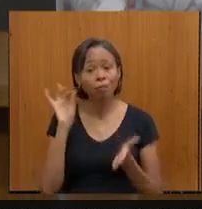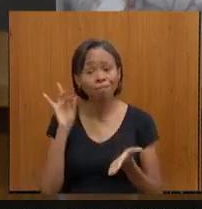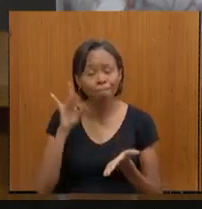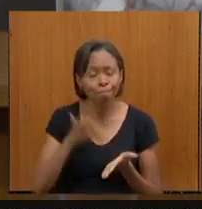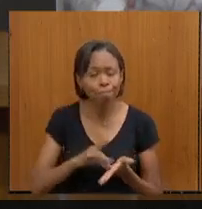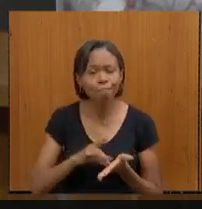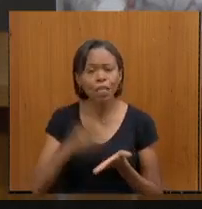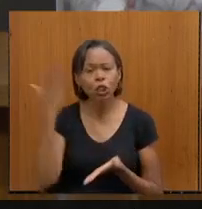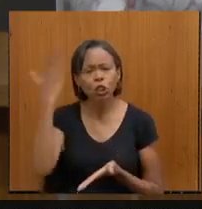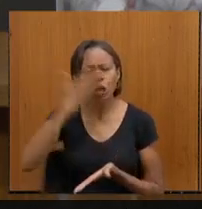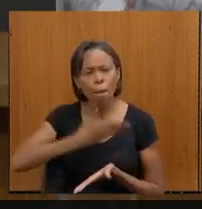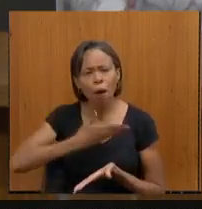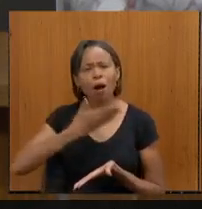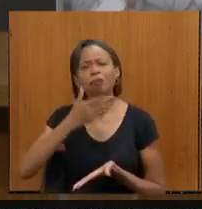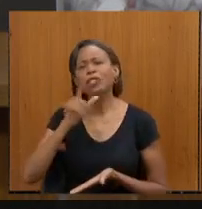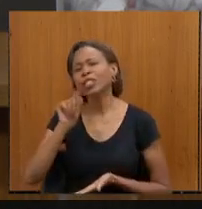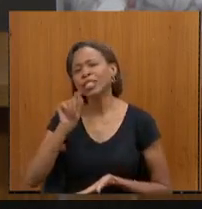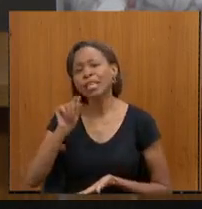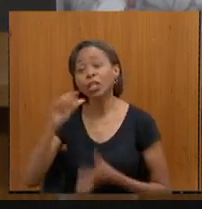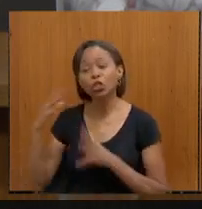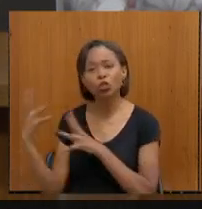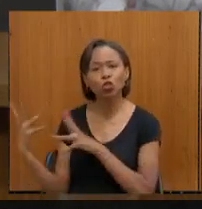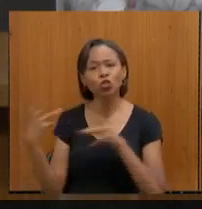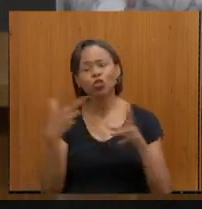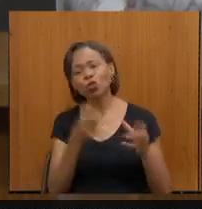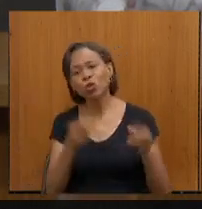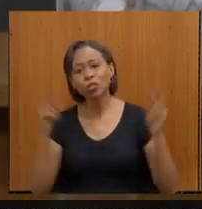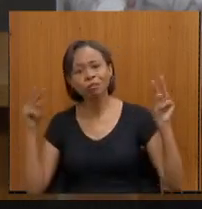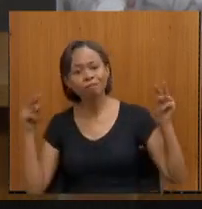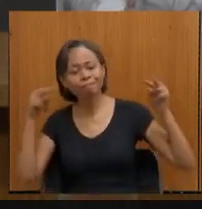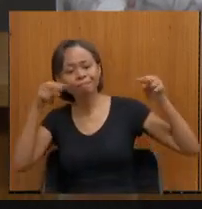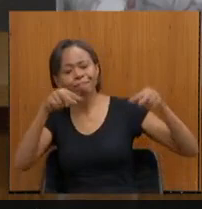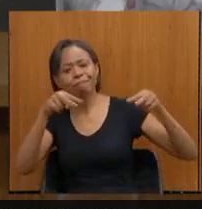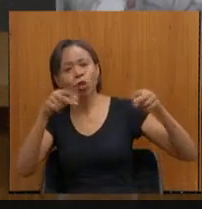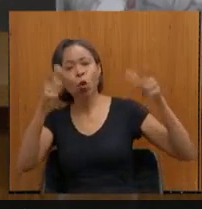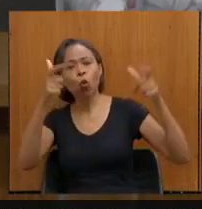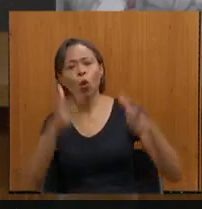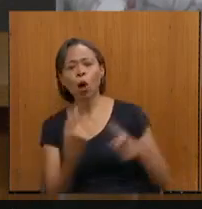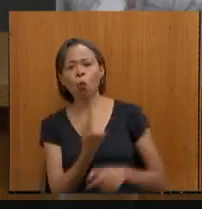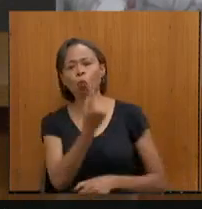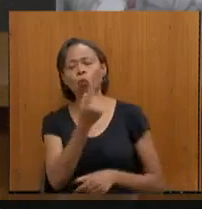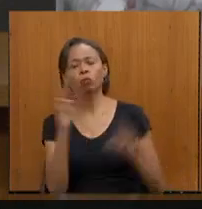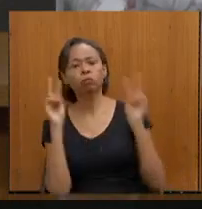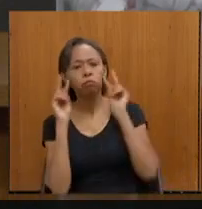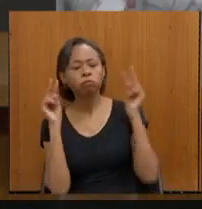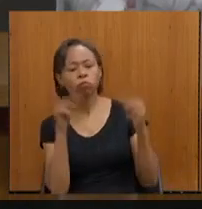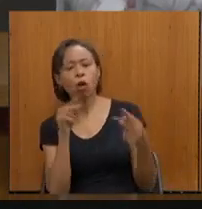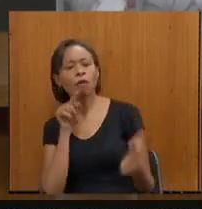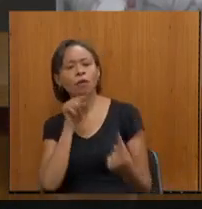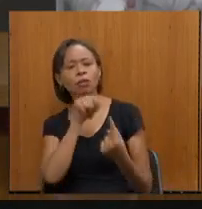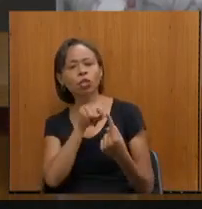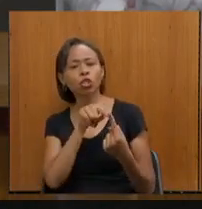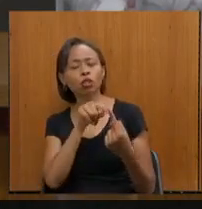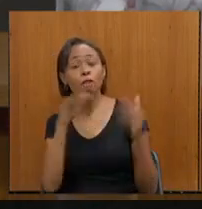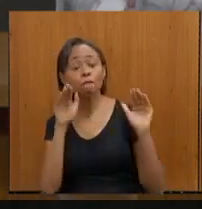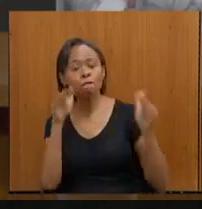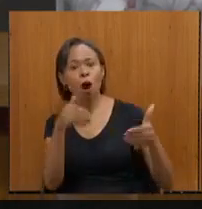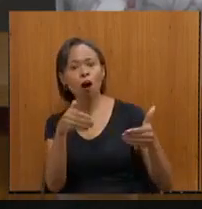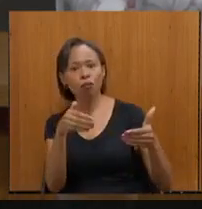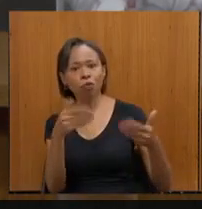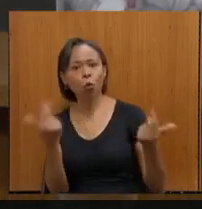uma confirmação que todo mundo está olhando na mesma direção que todo mundo está olhando está percebendo